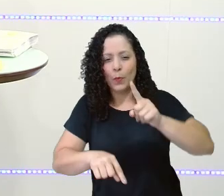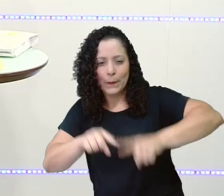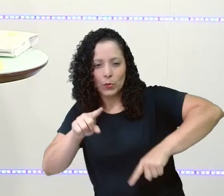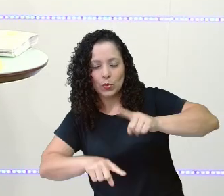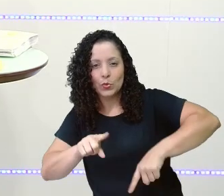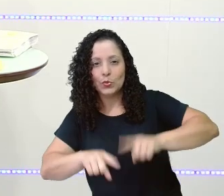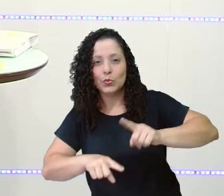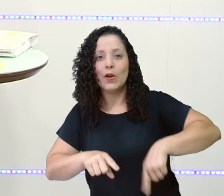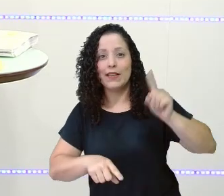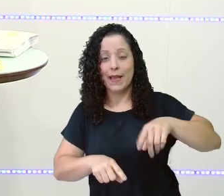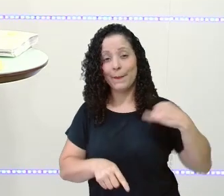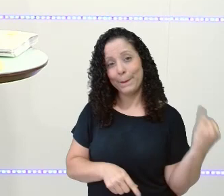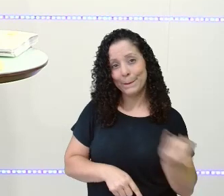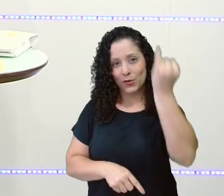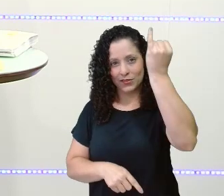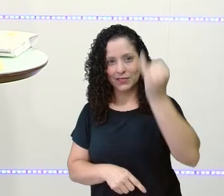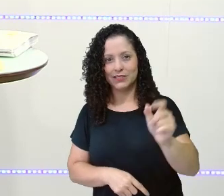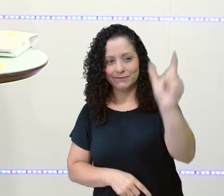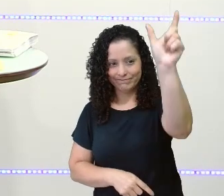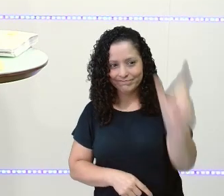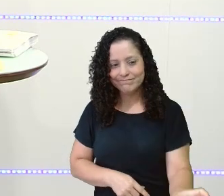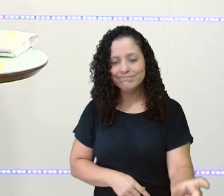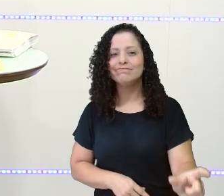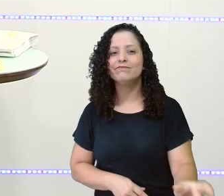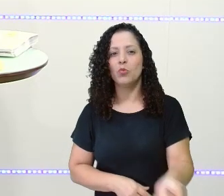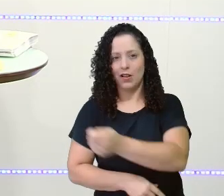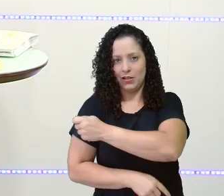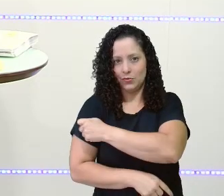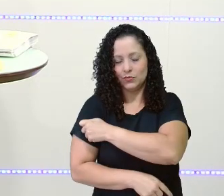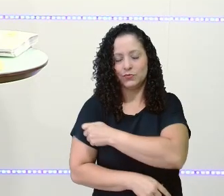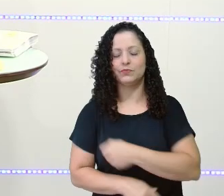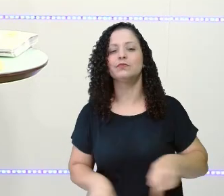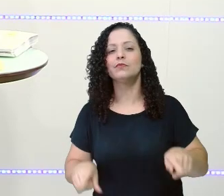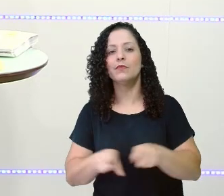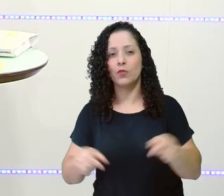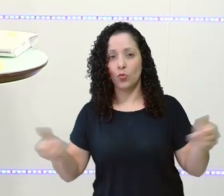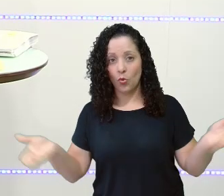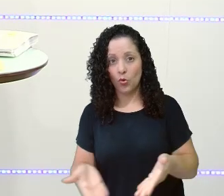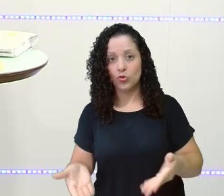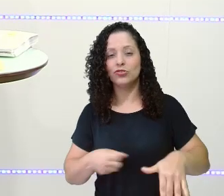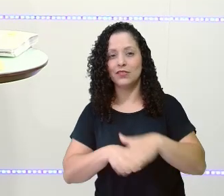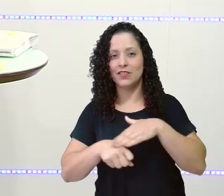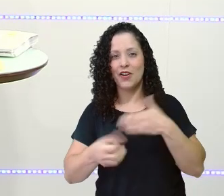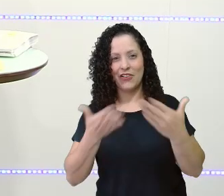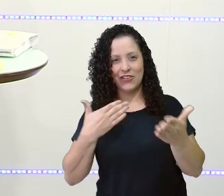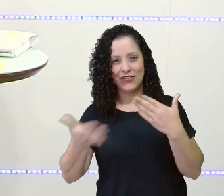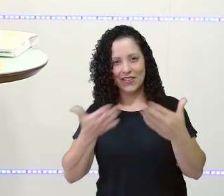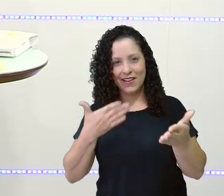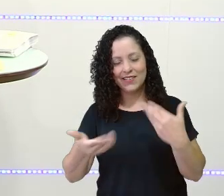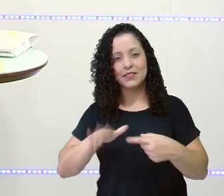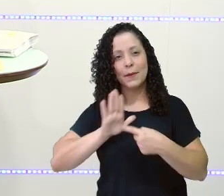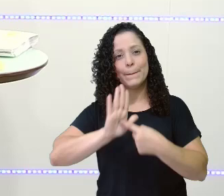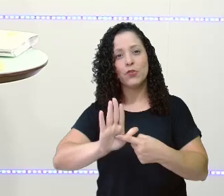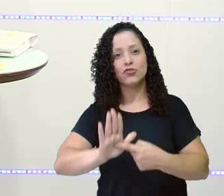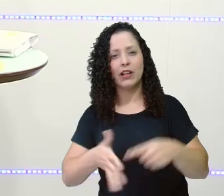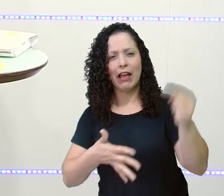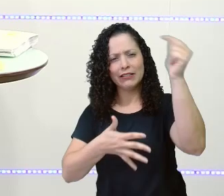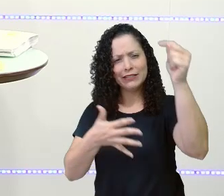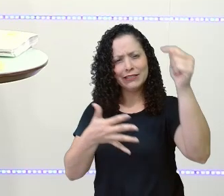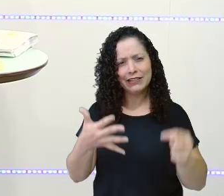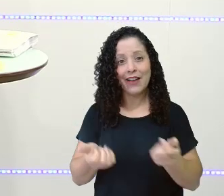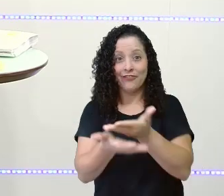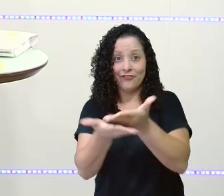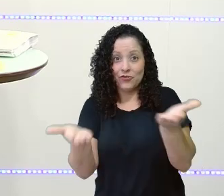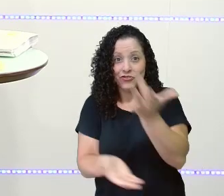esse estudante e assim, identifiquem que nessa nossa conversa de hoje eu trouxe aspectos para a intervenção de vocês,